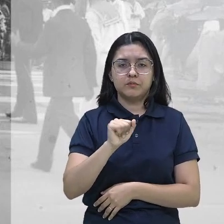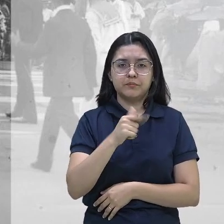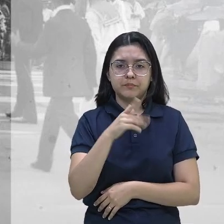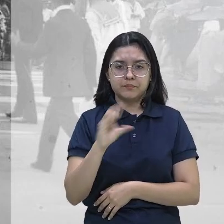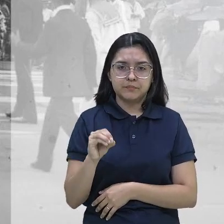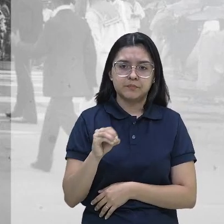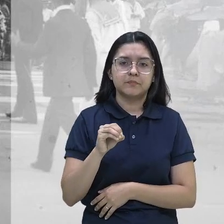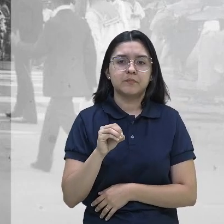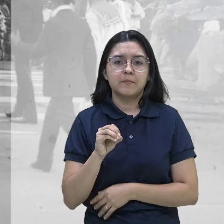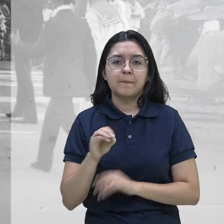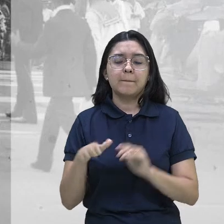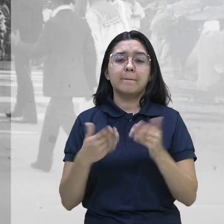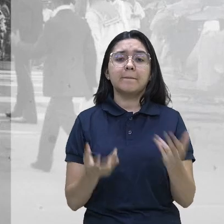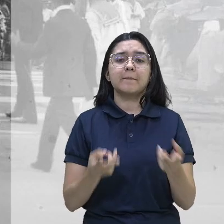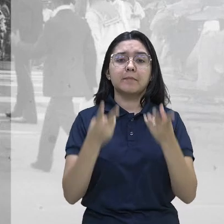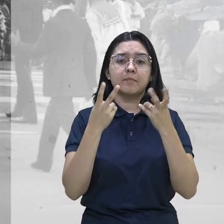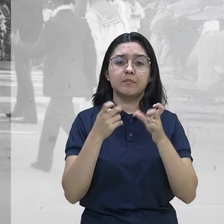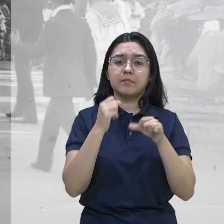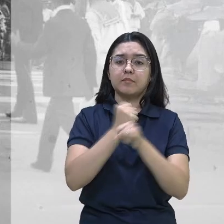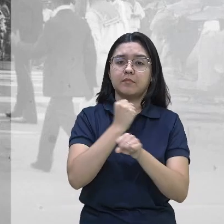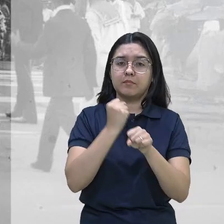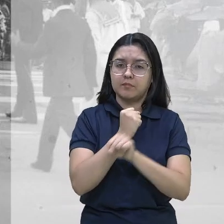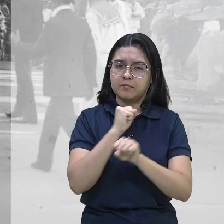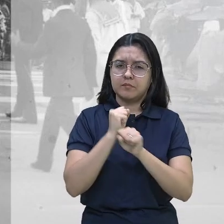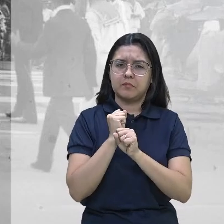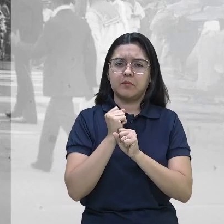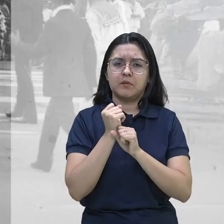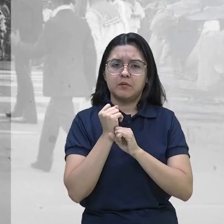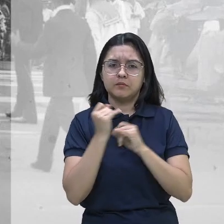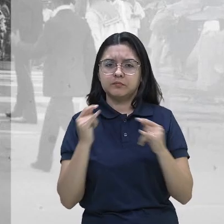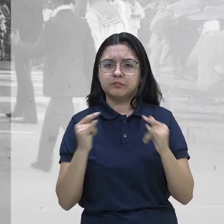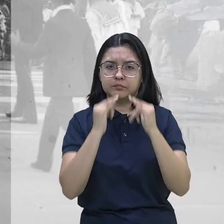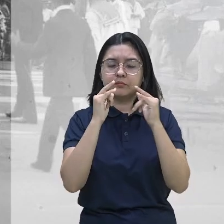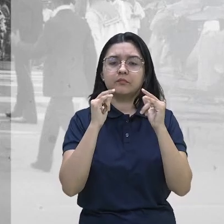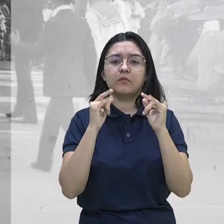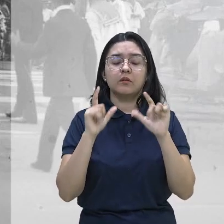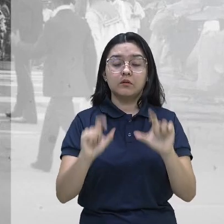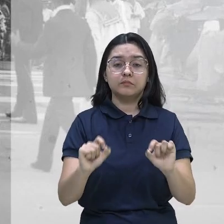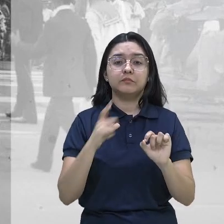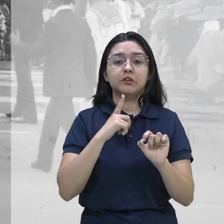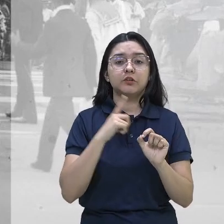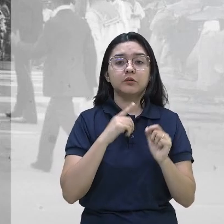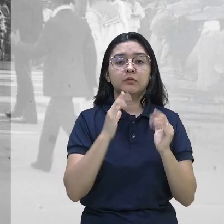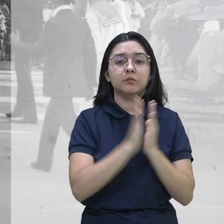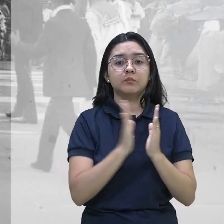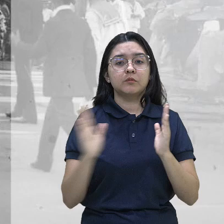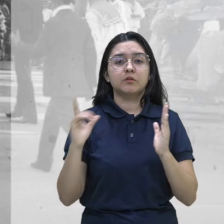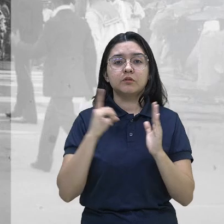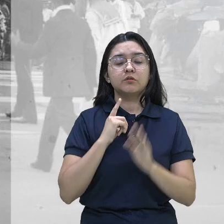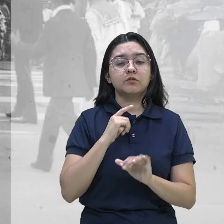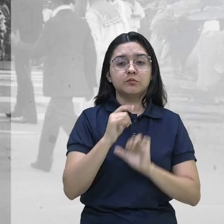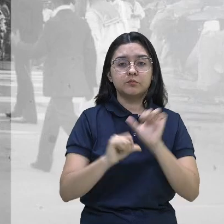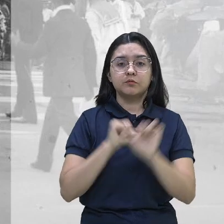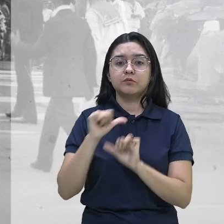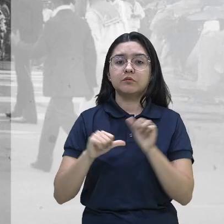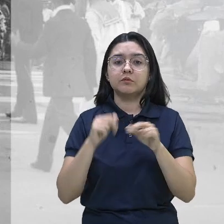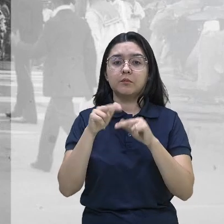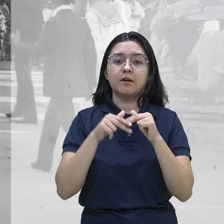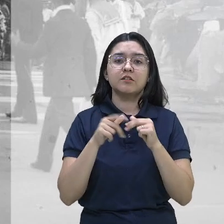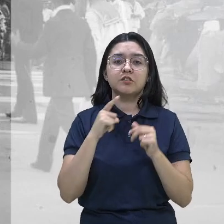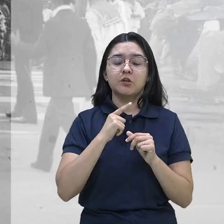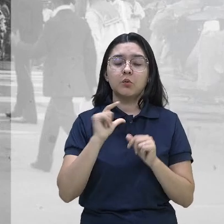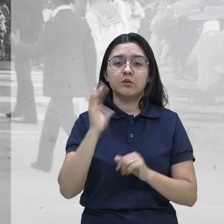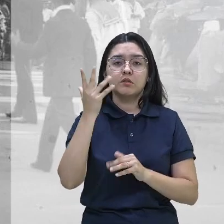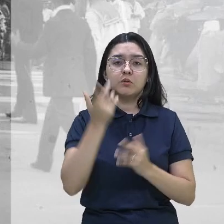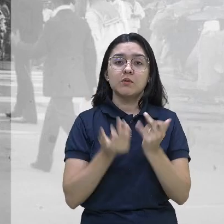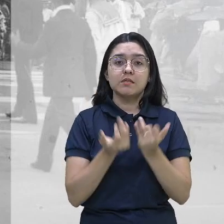que nós estamos vendo aqui que ele era, né, considerado o primeiro teatro no Brasil, ele passou por um processo de mudanças por conta dos incêndios que